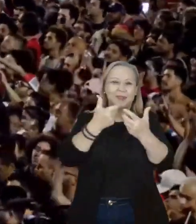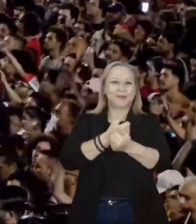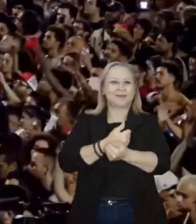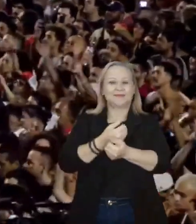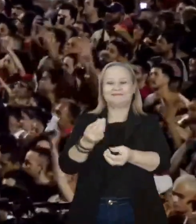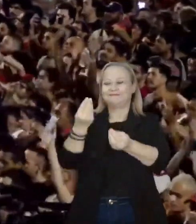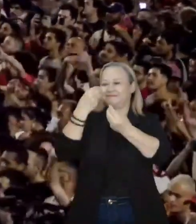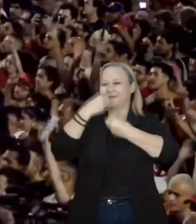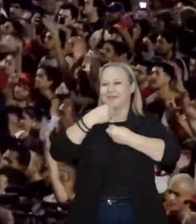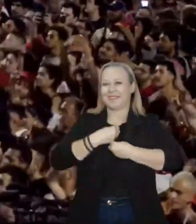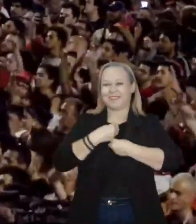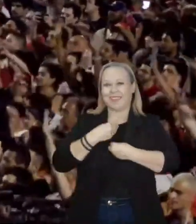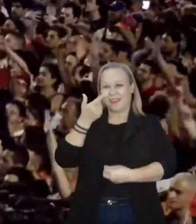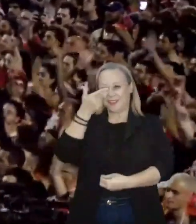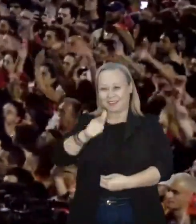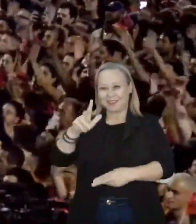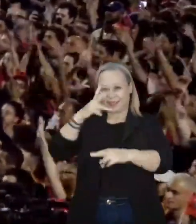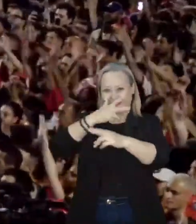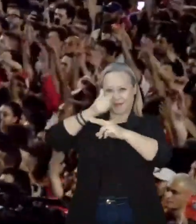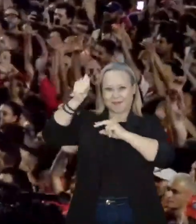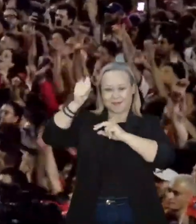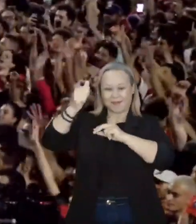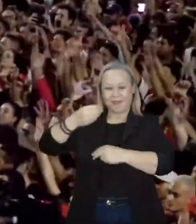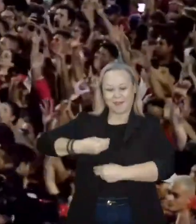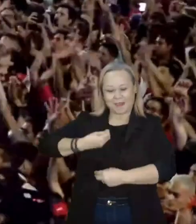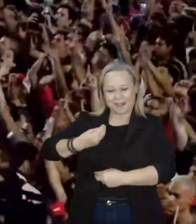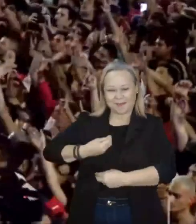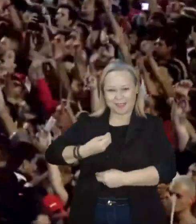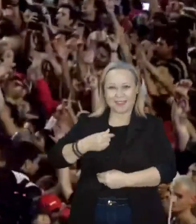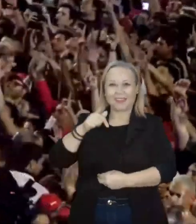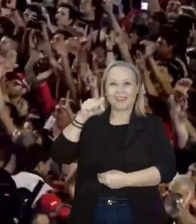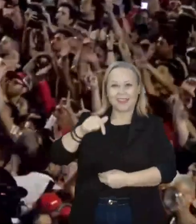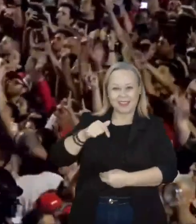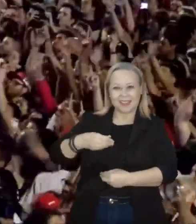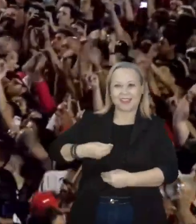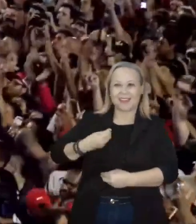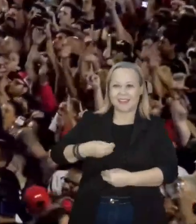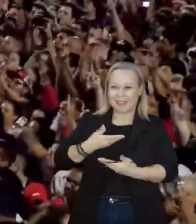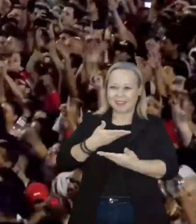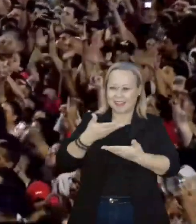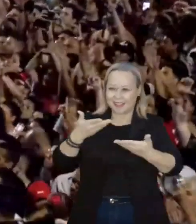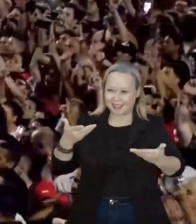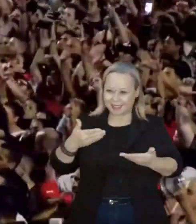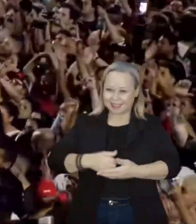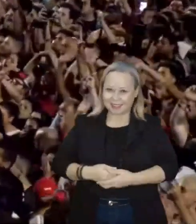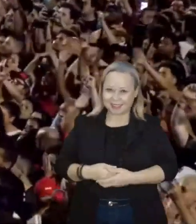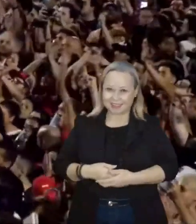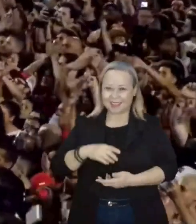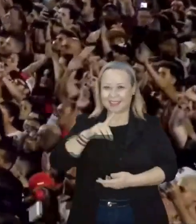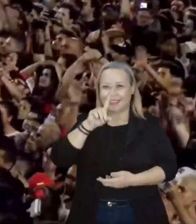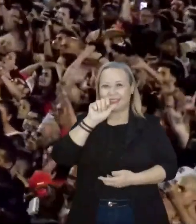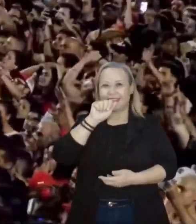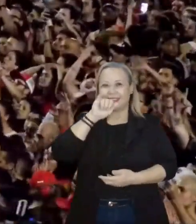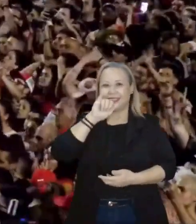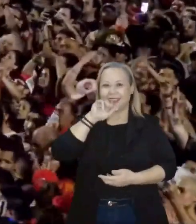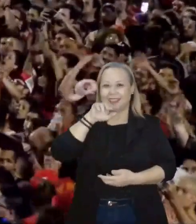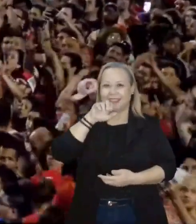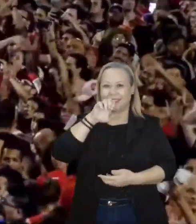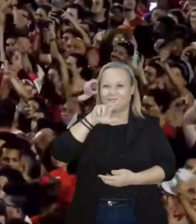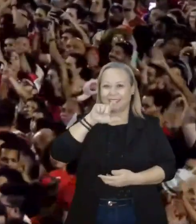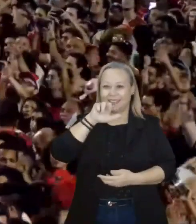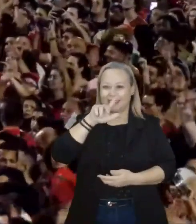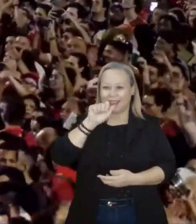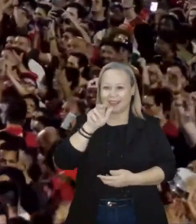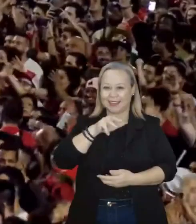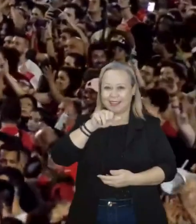deu mais uma vitória da vida. E aqui está Daniela Mercury, representante o Nordeste.